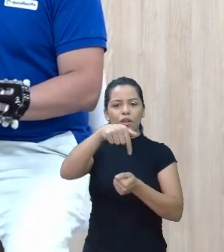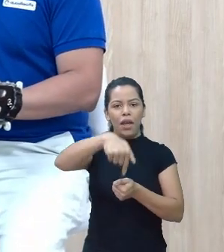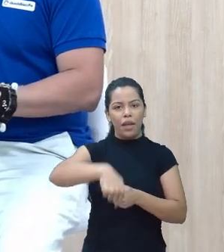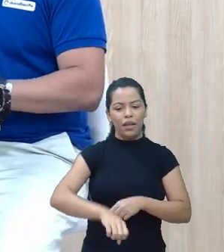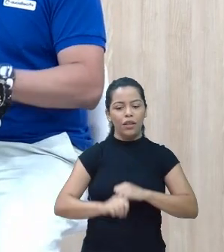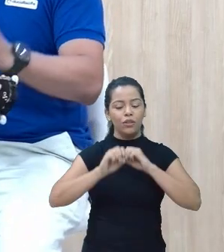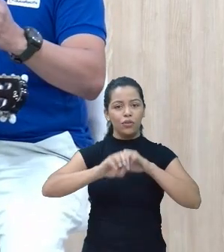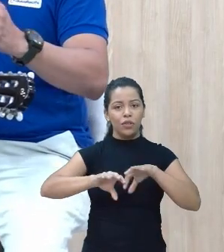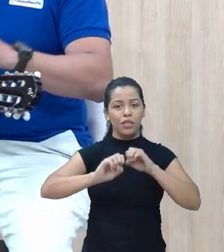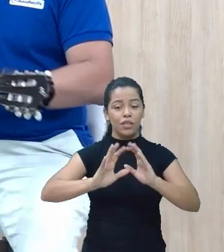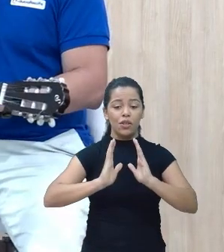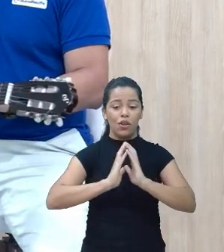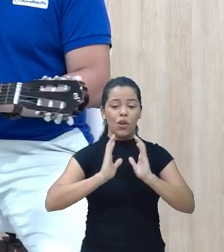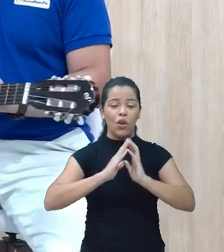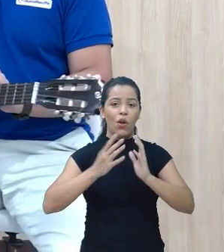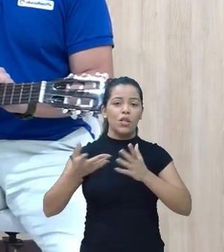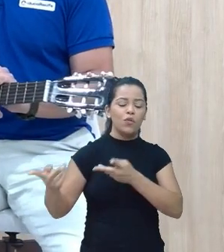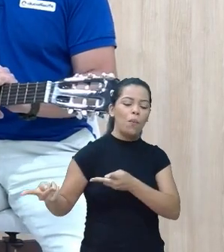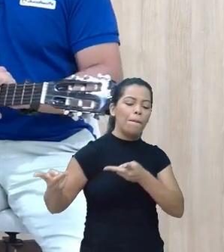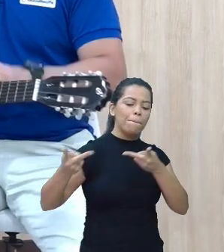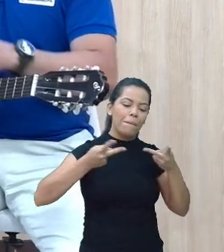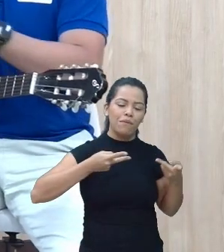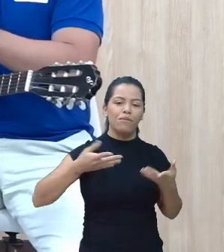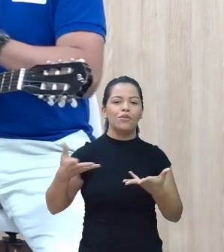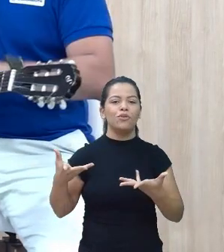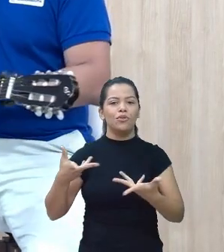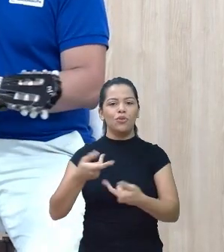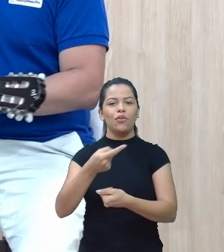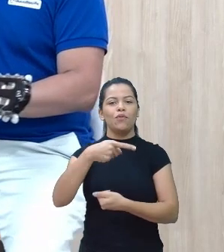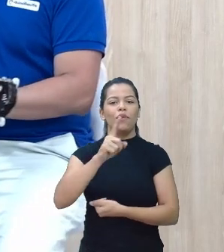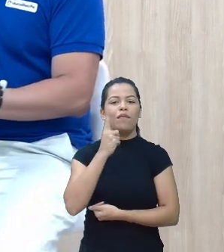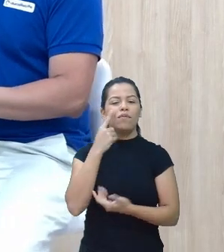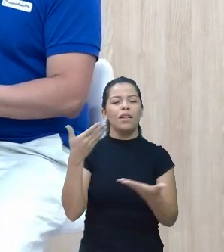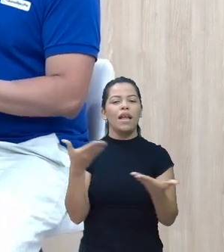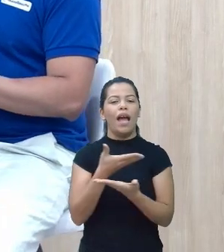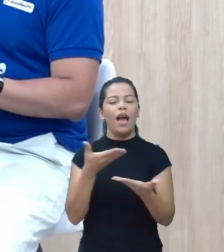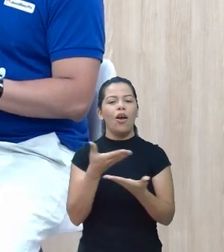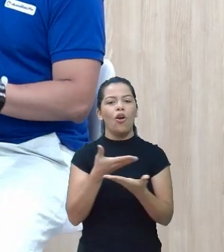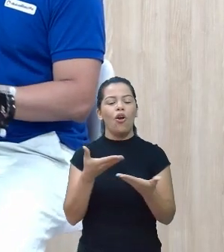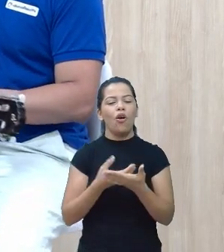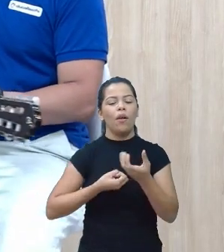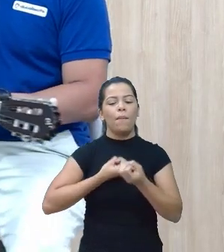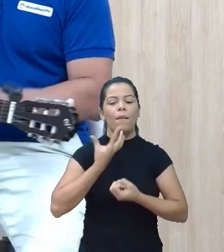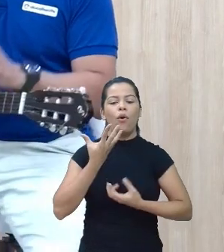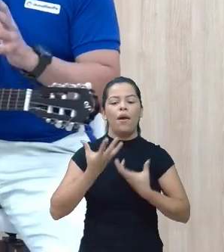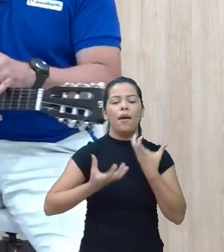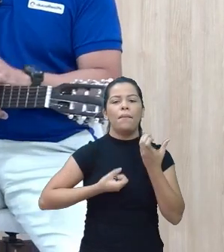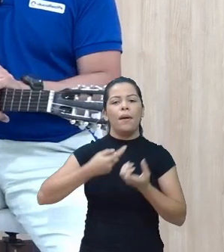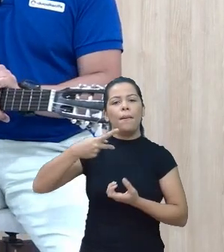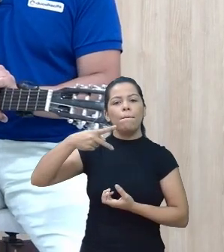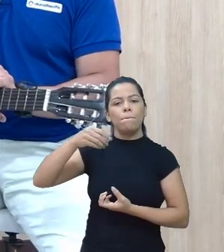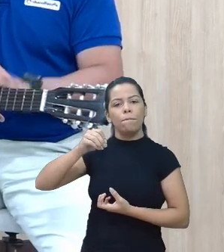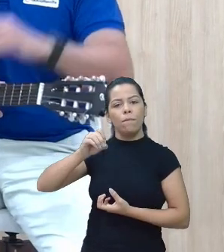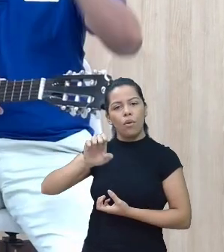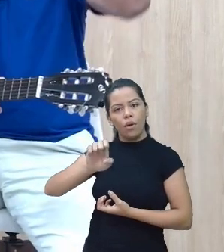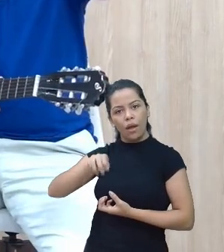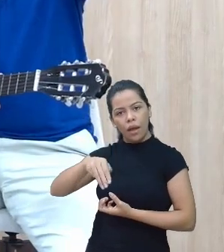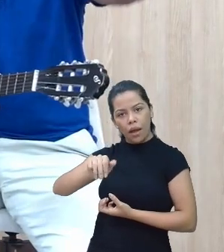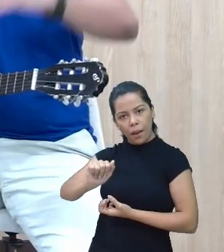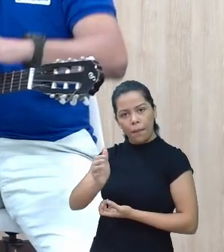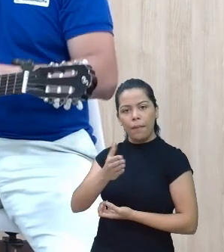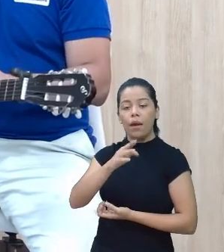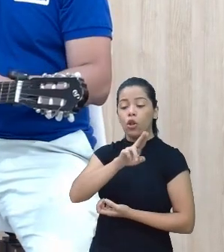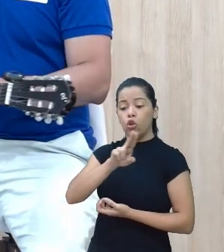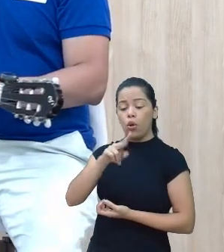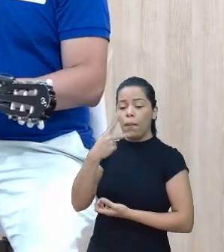Educa Recife, sejam todos muito bem-vindos. Vocês acabaram de ver aqui um poema de Dedé Monteiro, salve